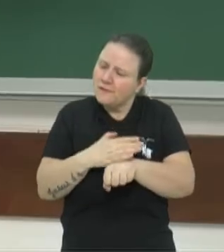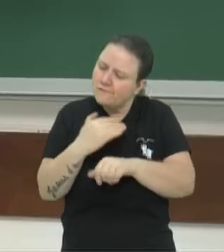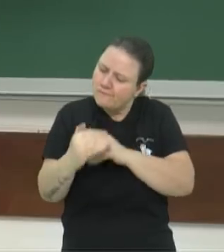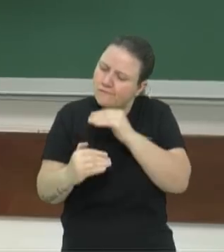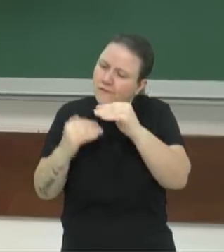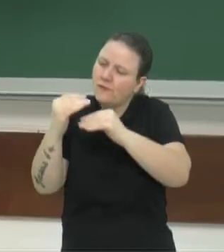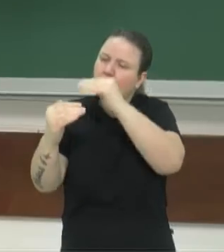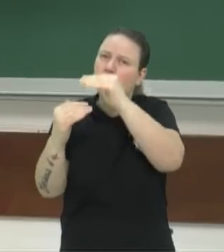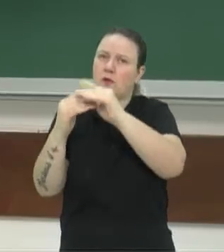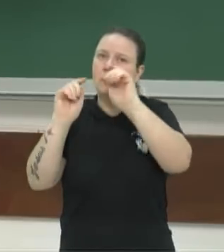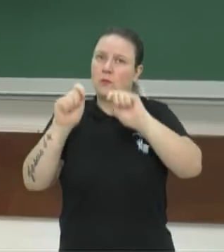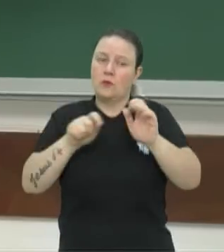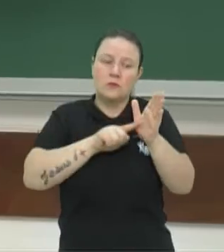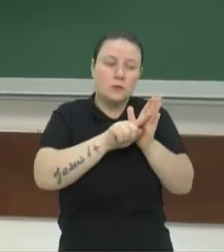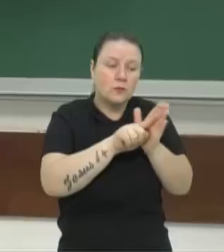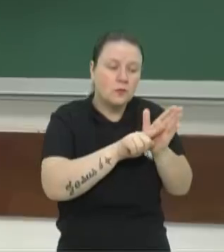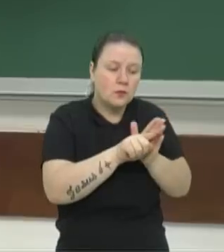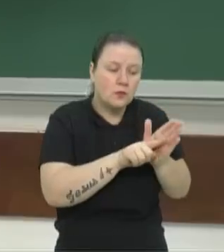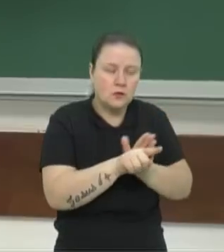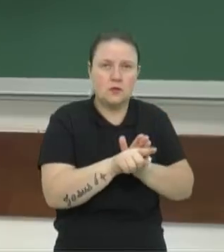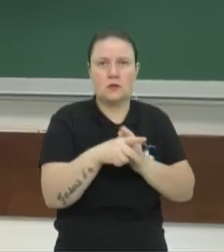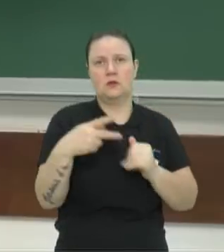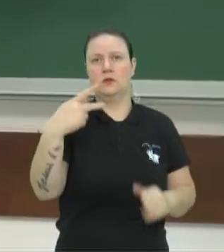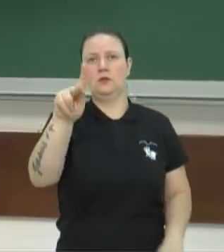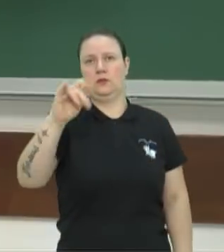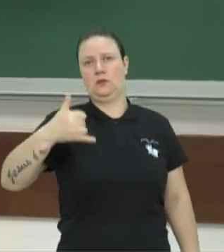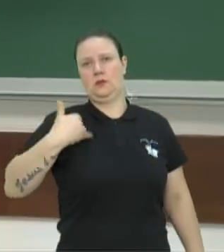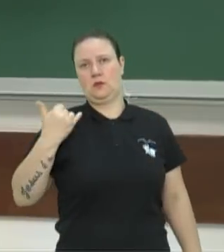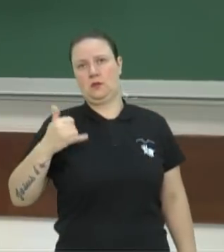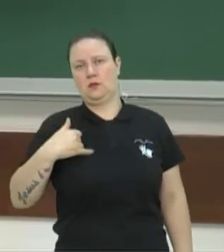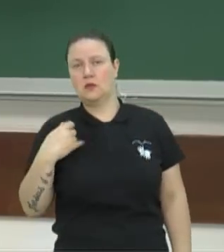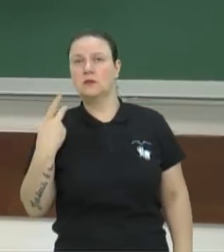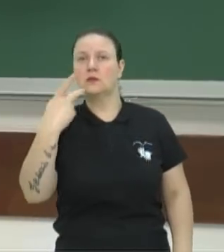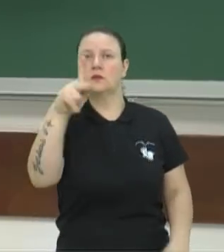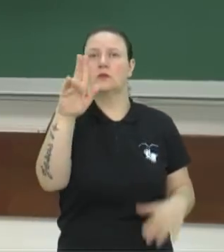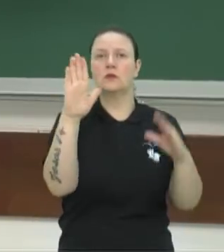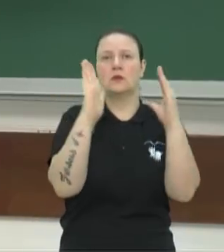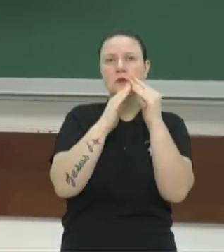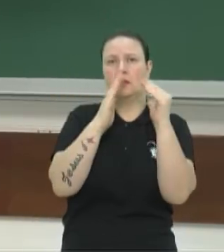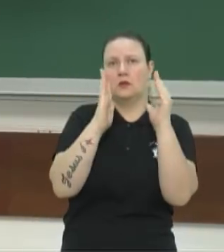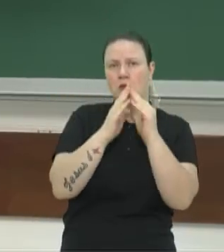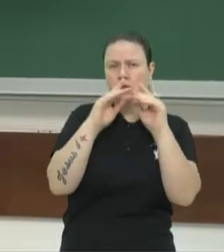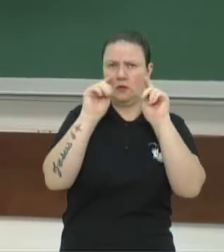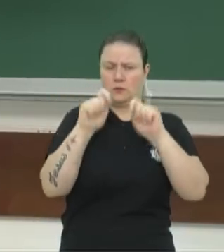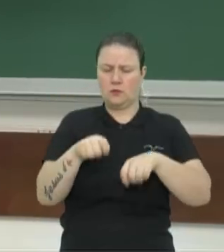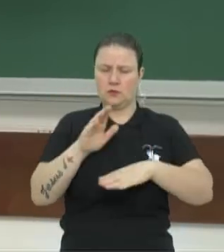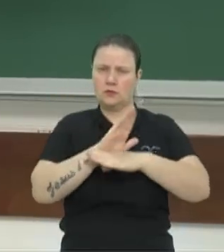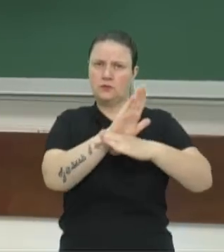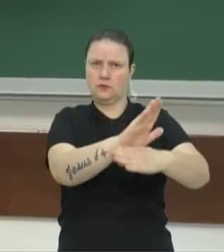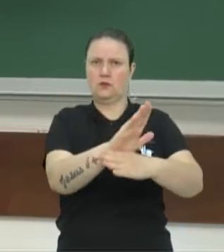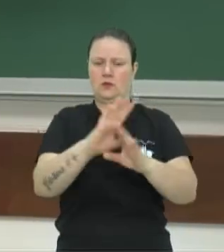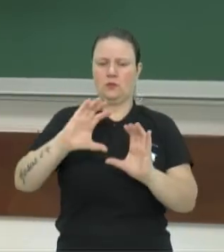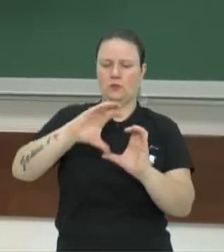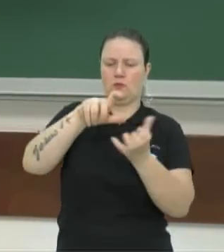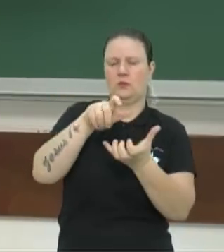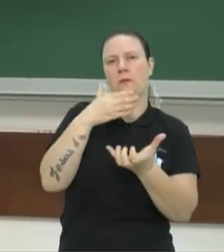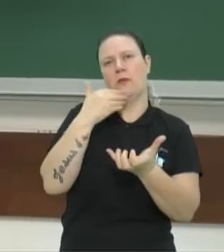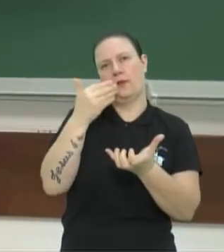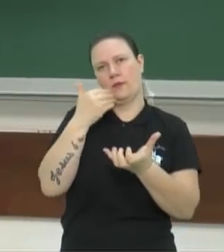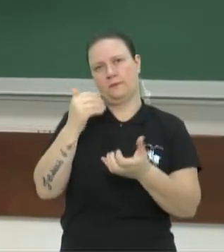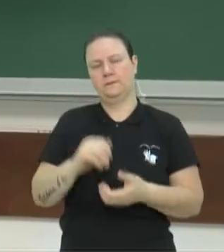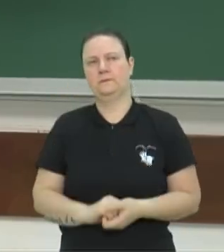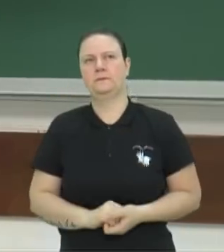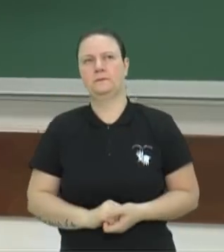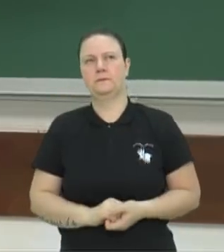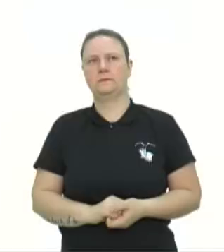o que é que você pode fazer aí na sua idade, na sua casa, o que você pode fazer para melhorar o mundo, ok? Vamos